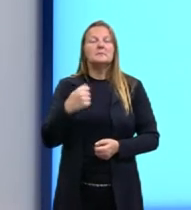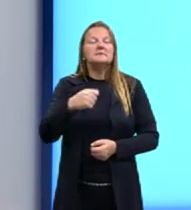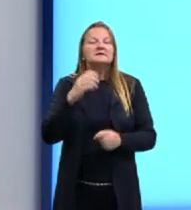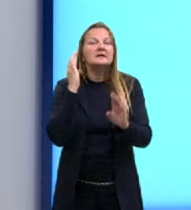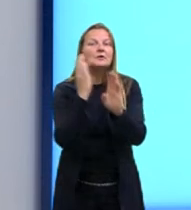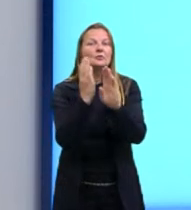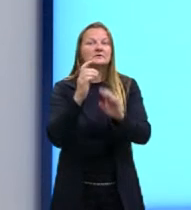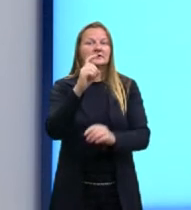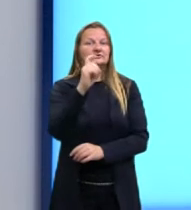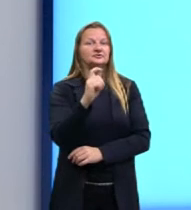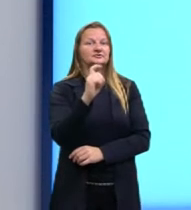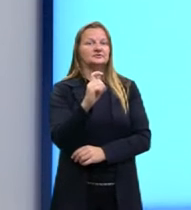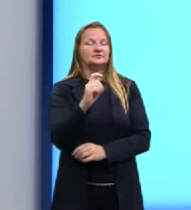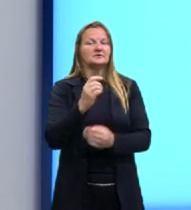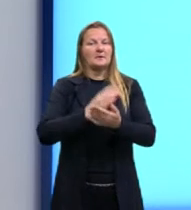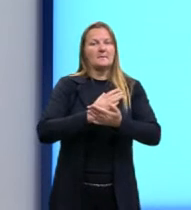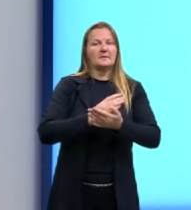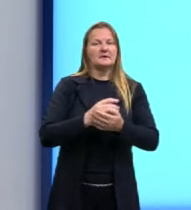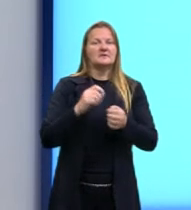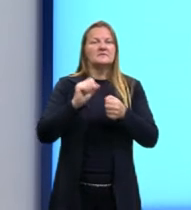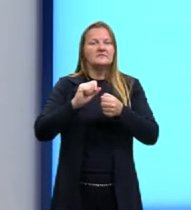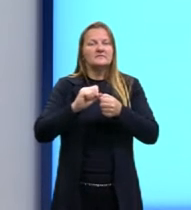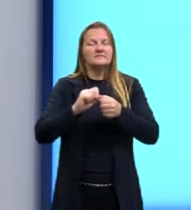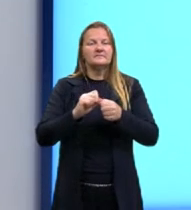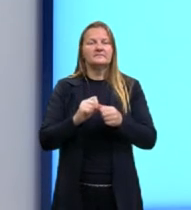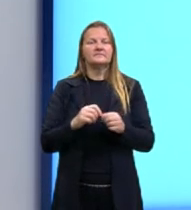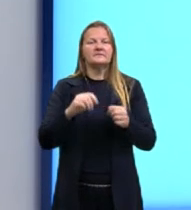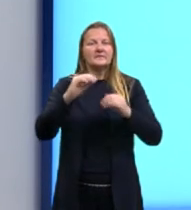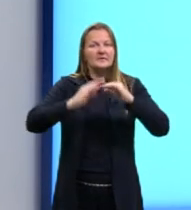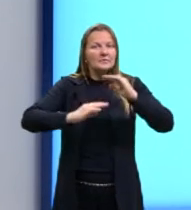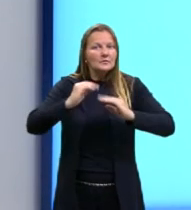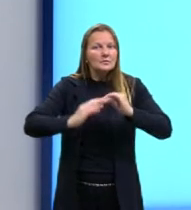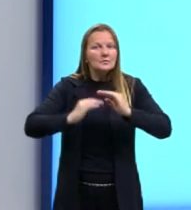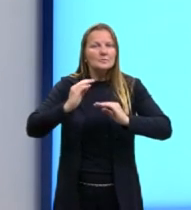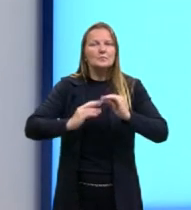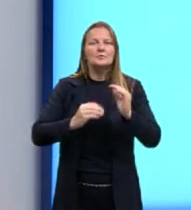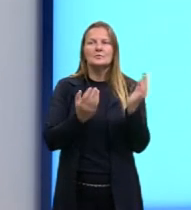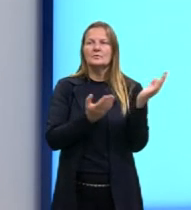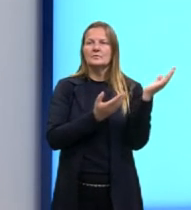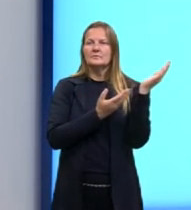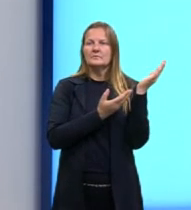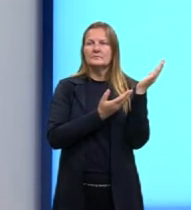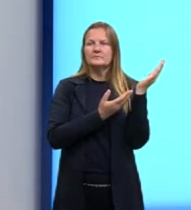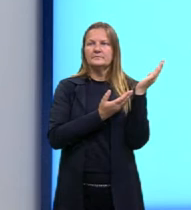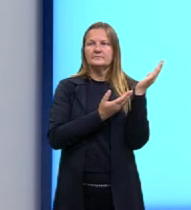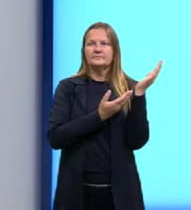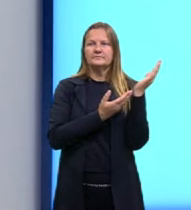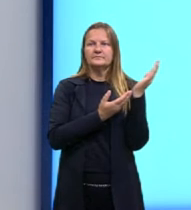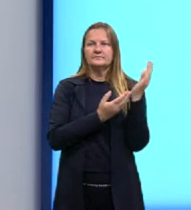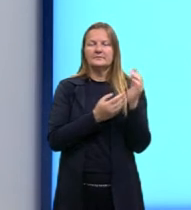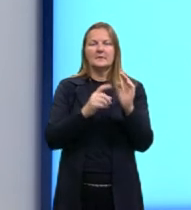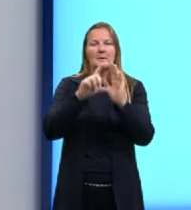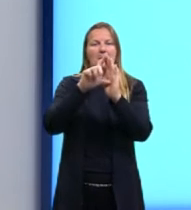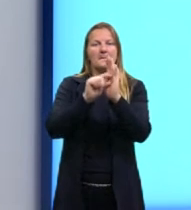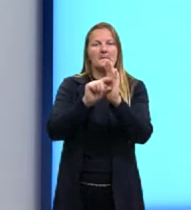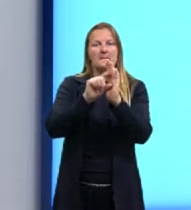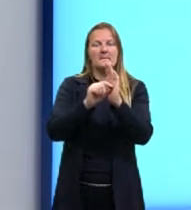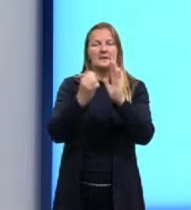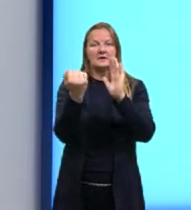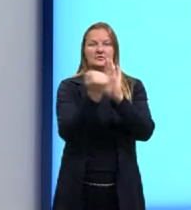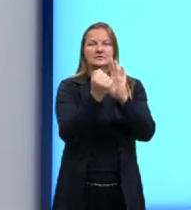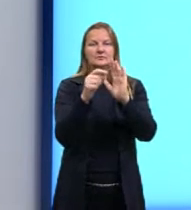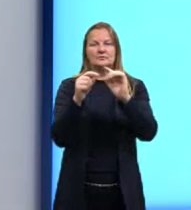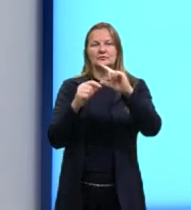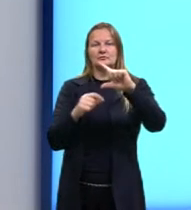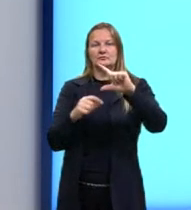seria a média nós vamos calcular Vamos efetuar o cálculo mantendo o sinal ali de menor né que